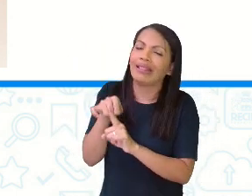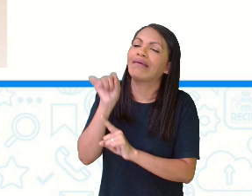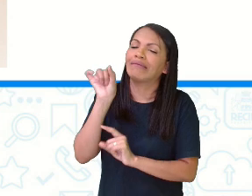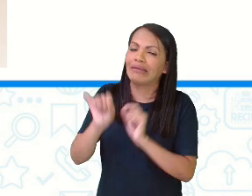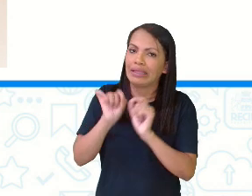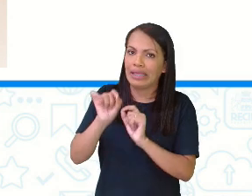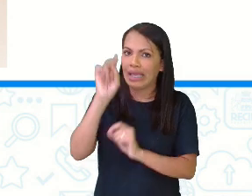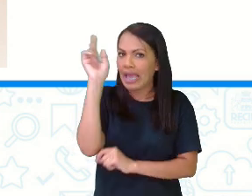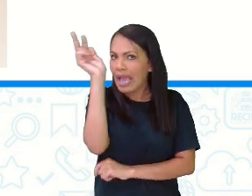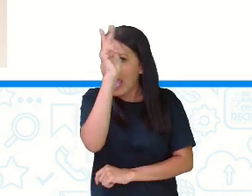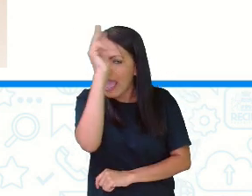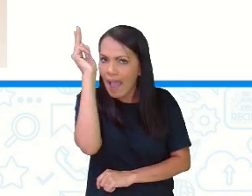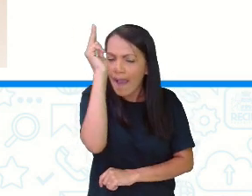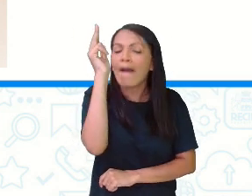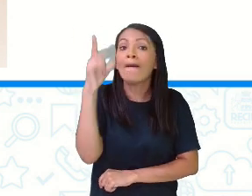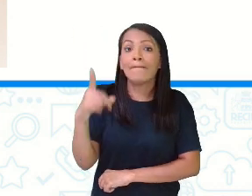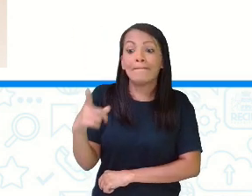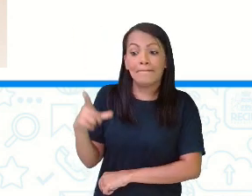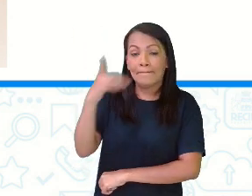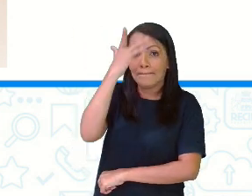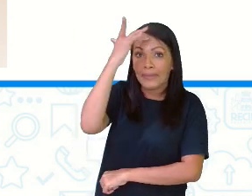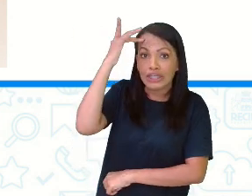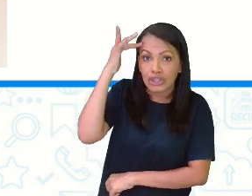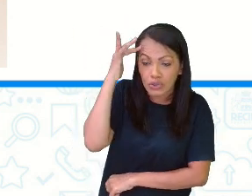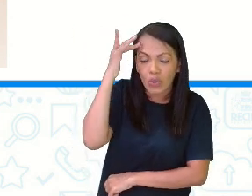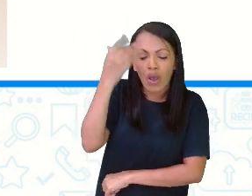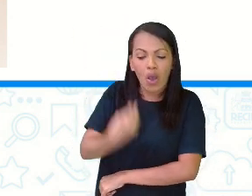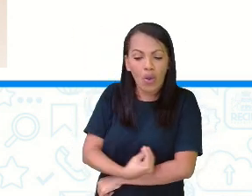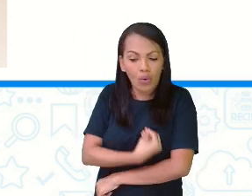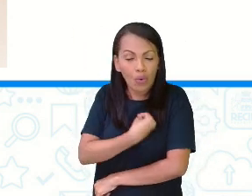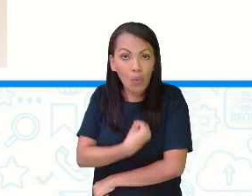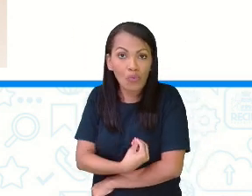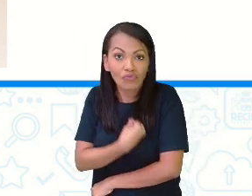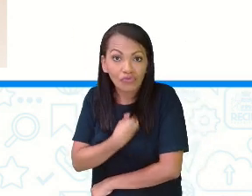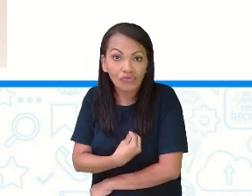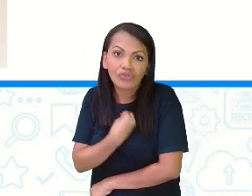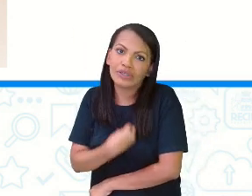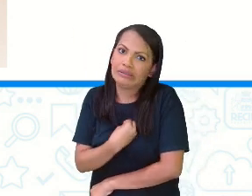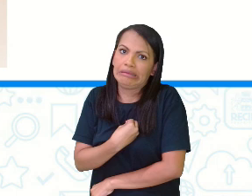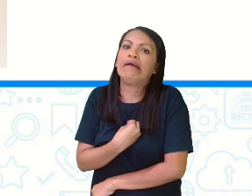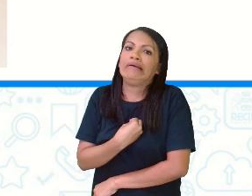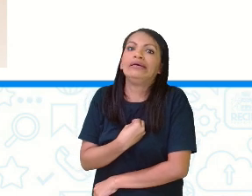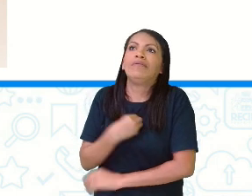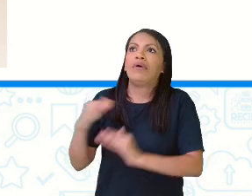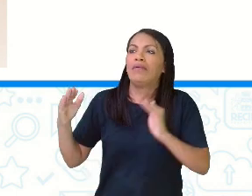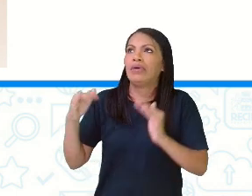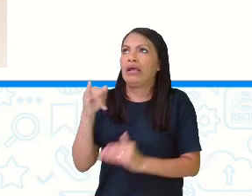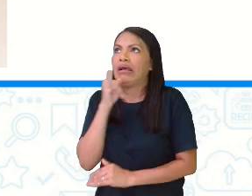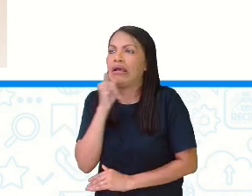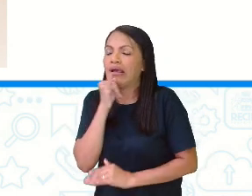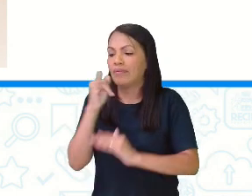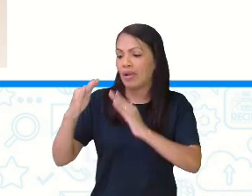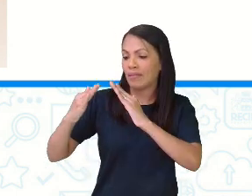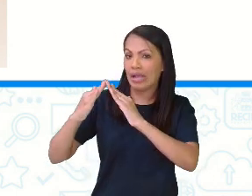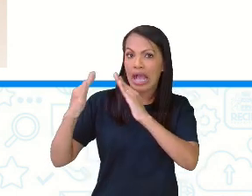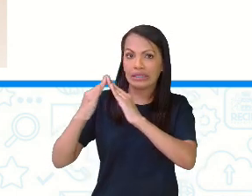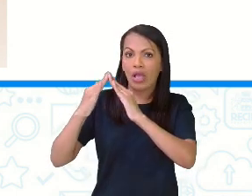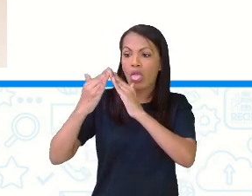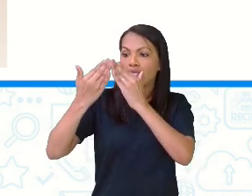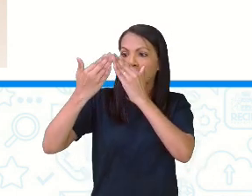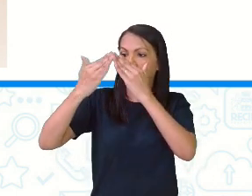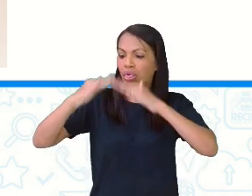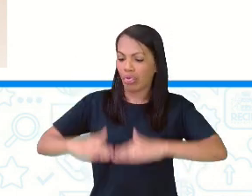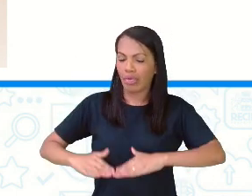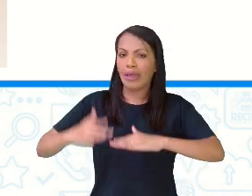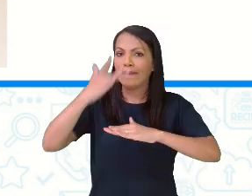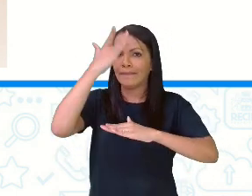de encontrar pessoas com vidas em desabamentos e outros desastres, assim como cães farejadores costumam